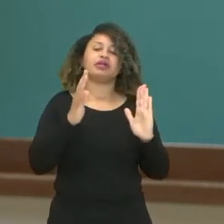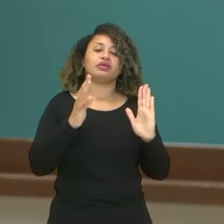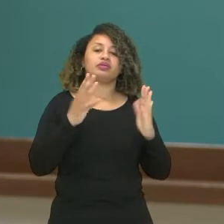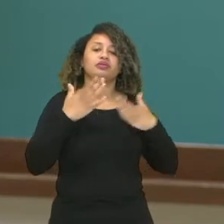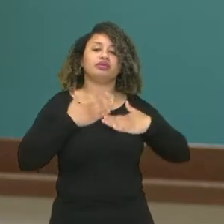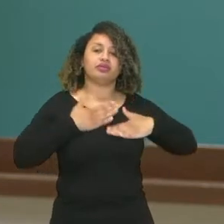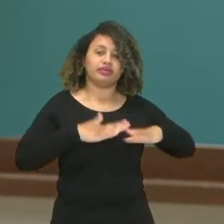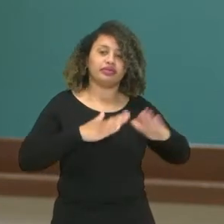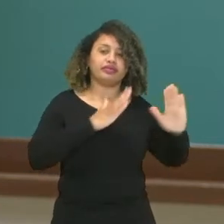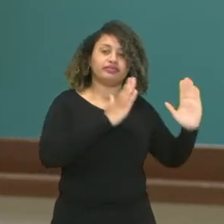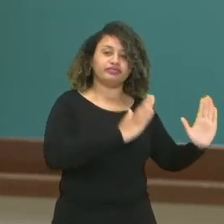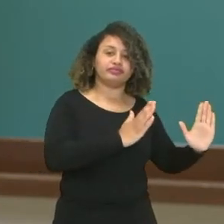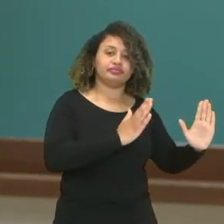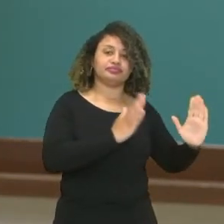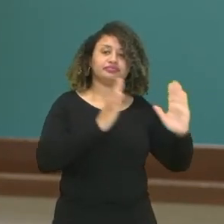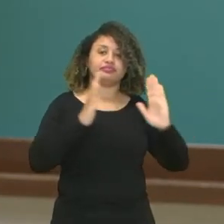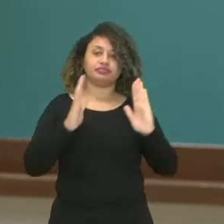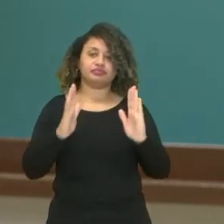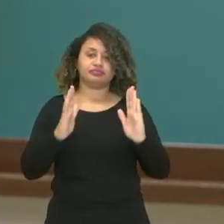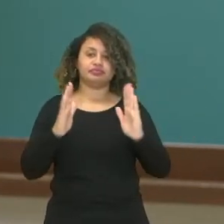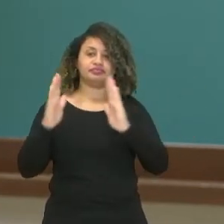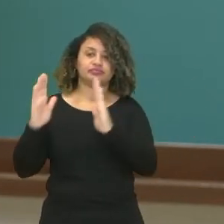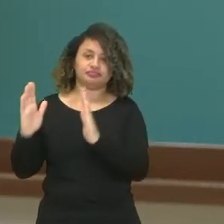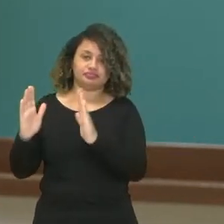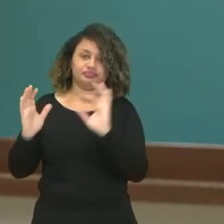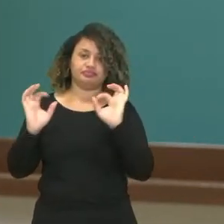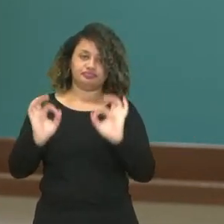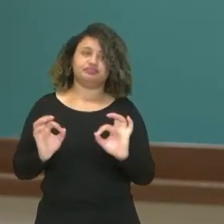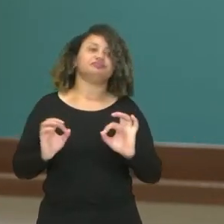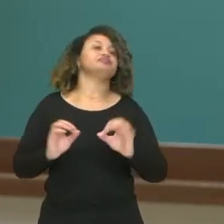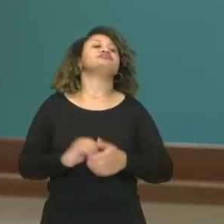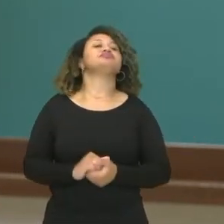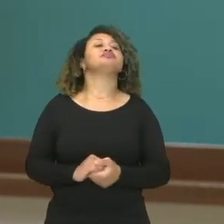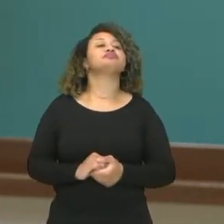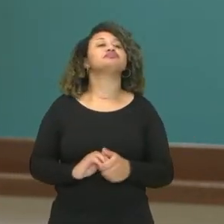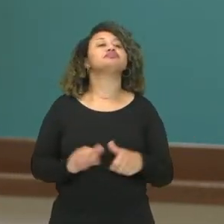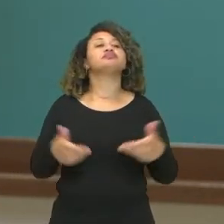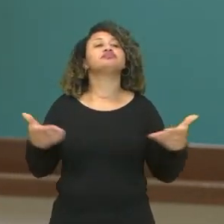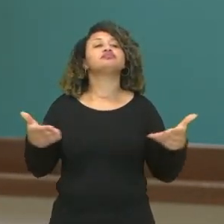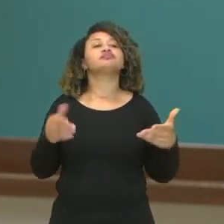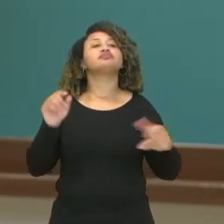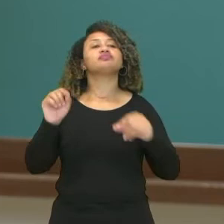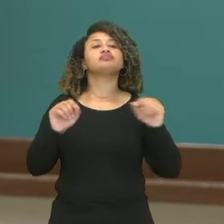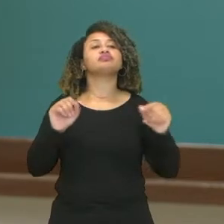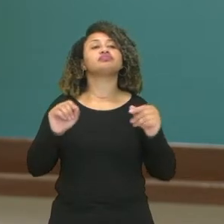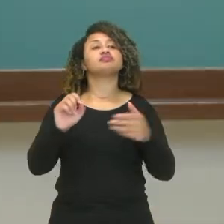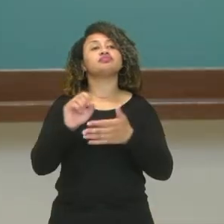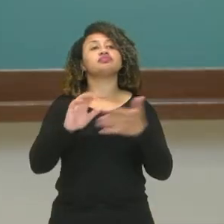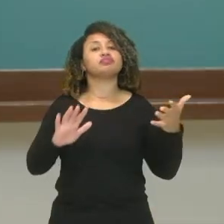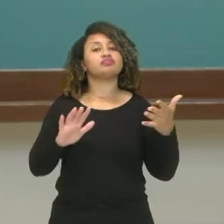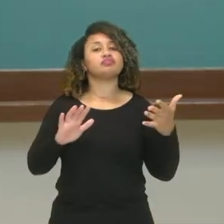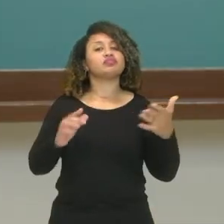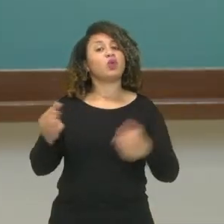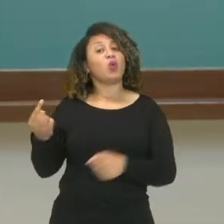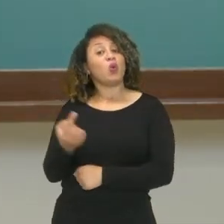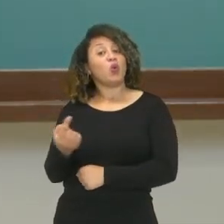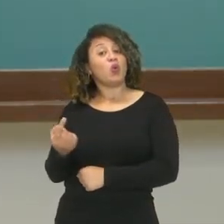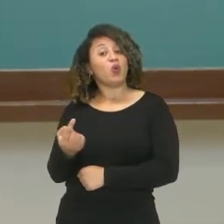é feita uma série dentro desse programa aqui. E a gente chega no nosso exercício número